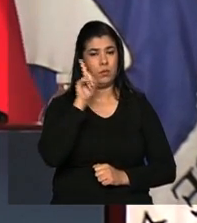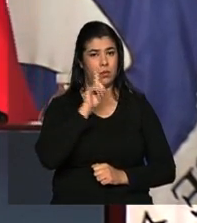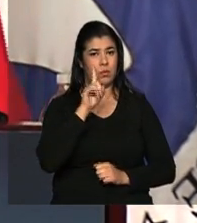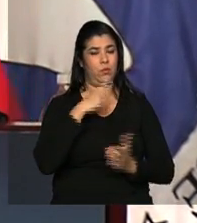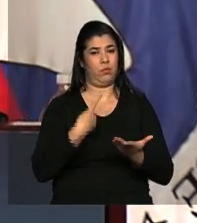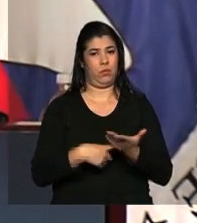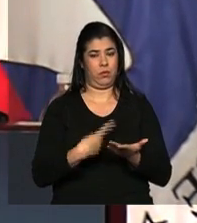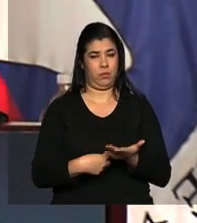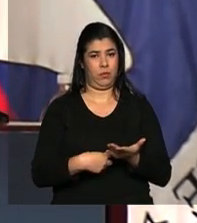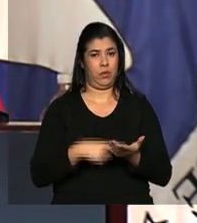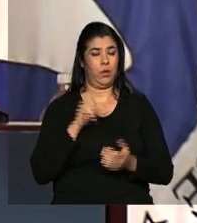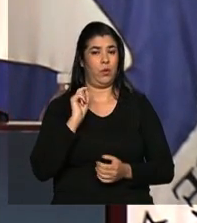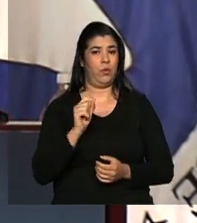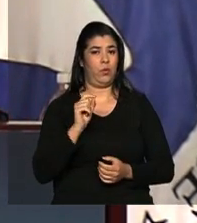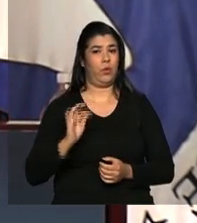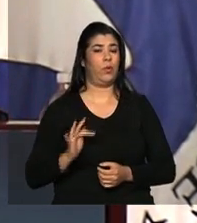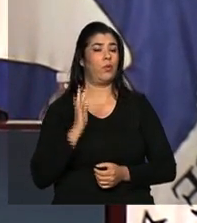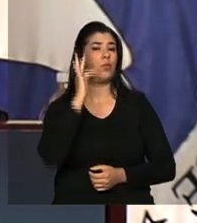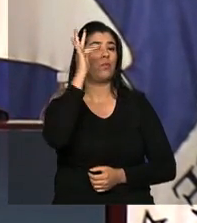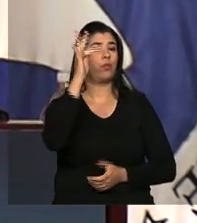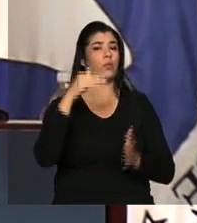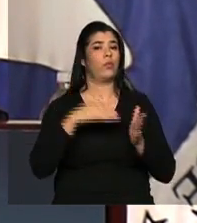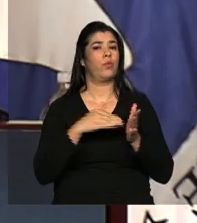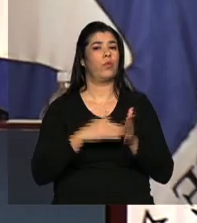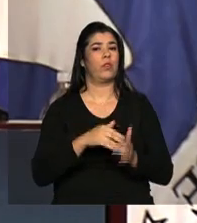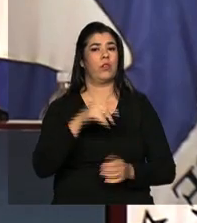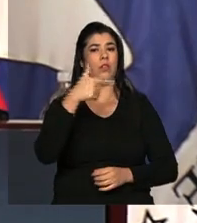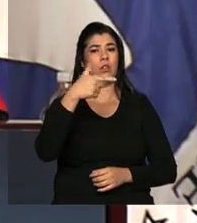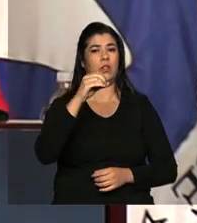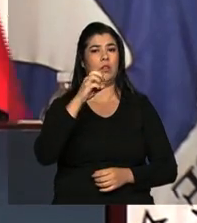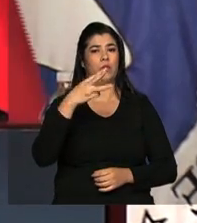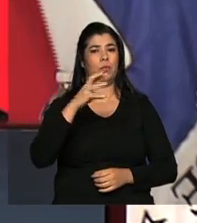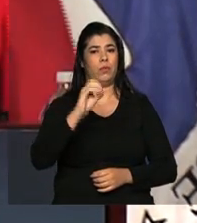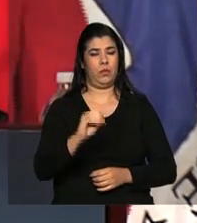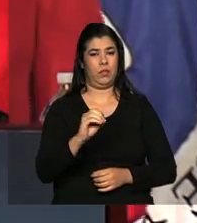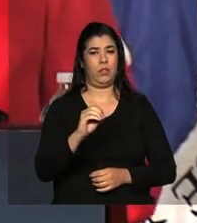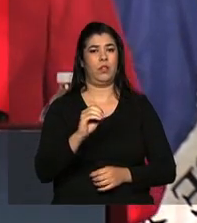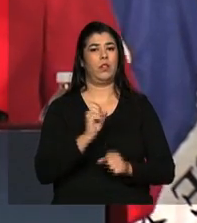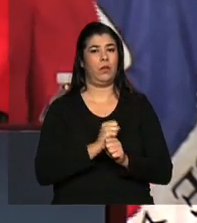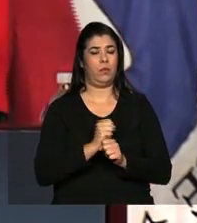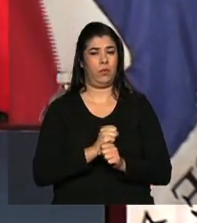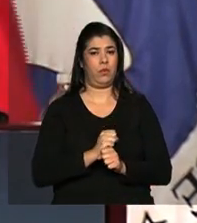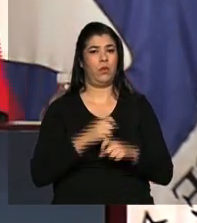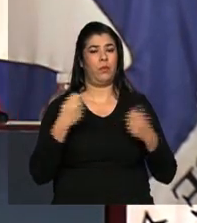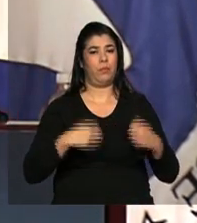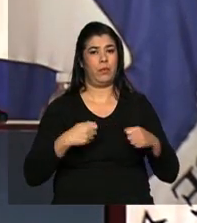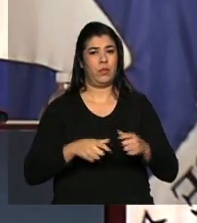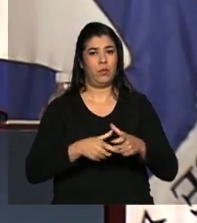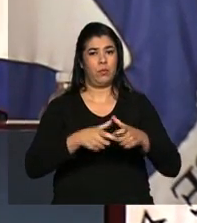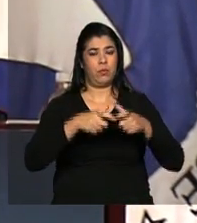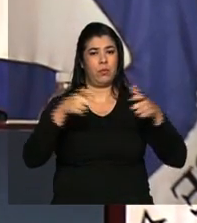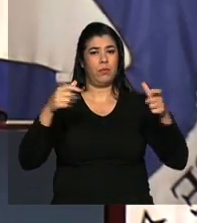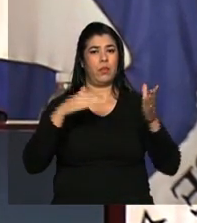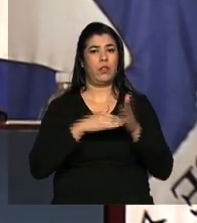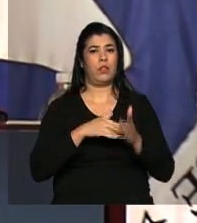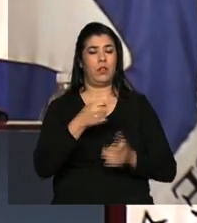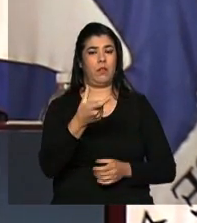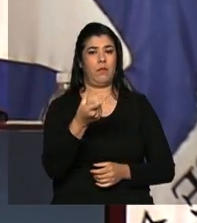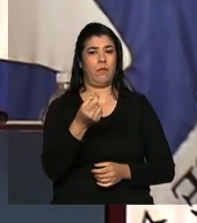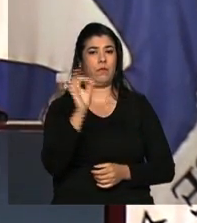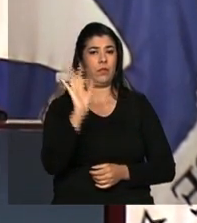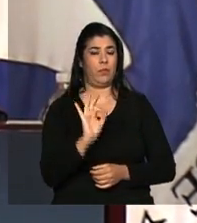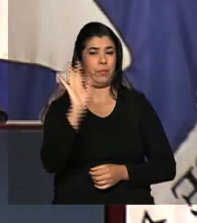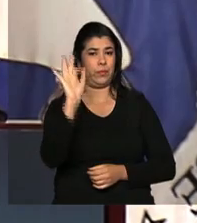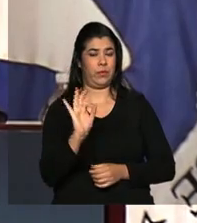Unidos, de que no horizonte até 2030 nós iremos ampliar para 20%